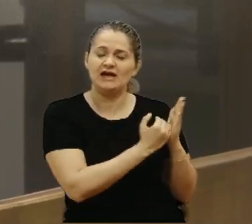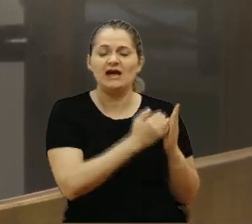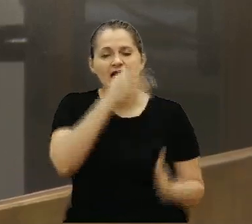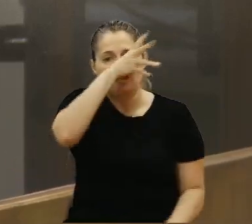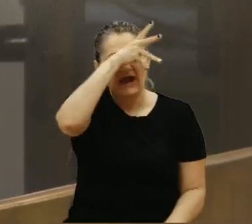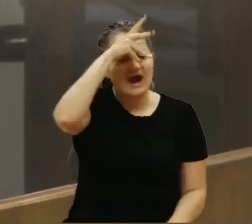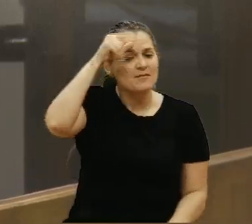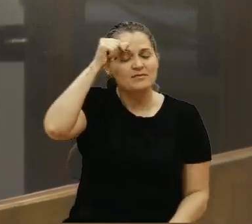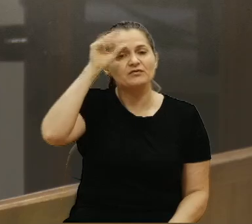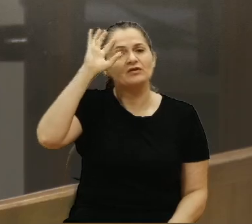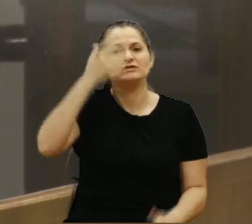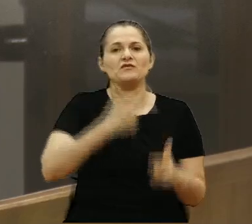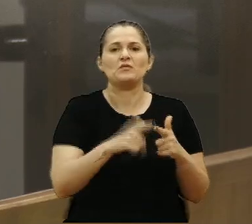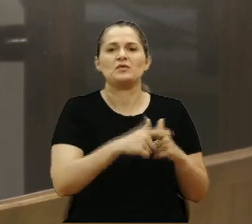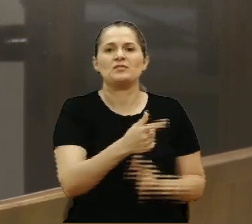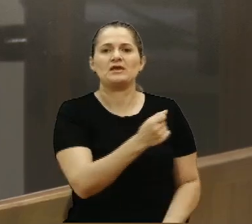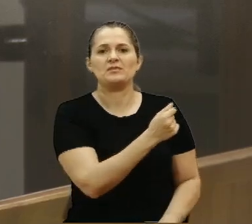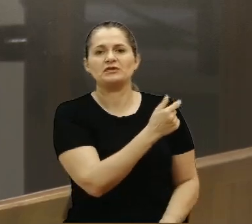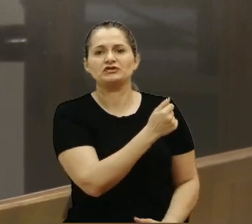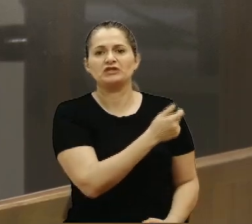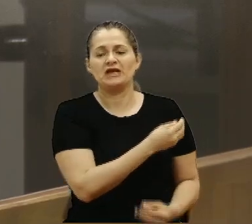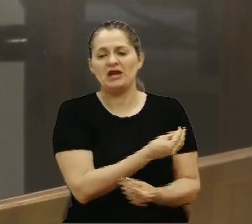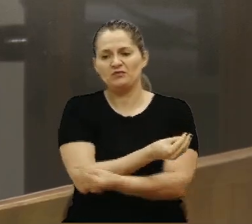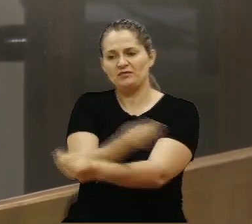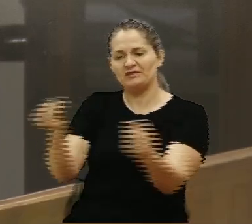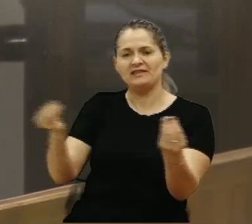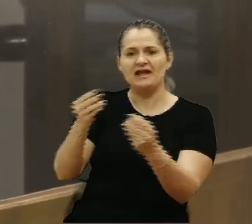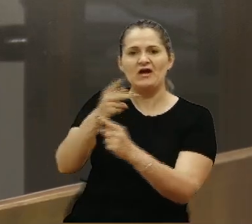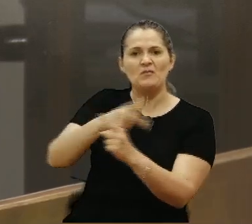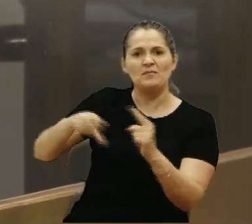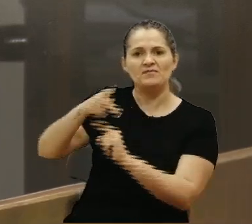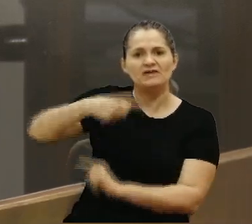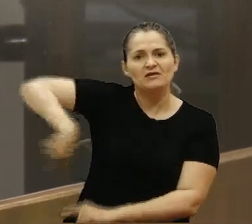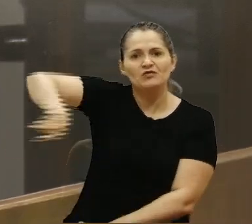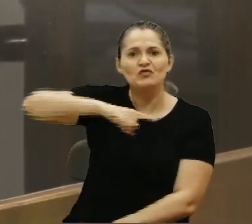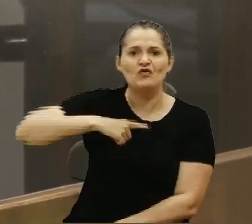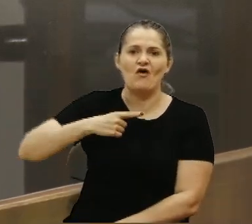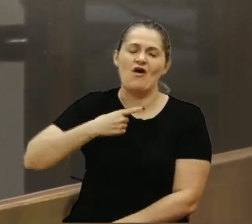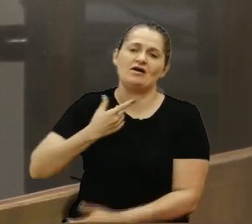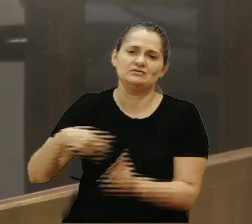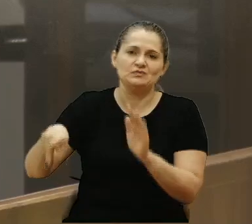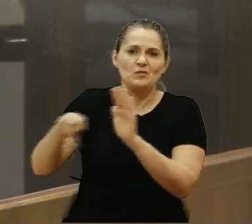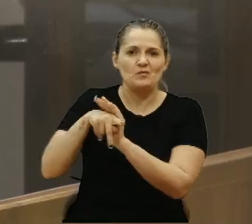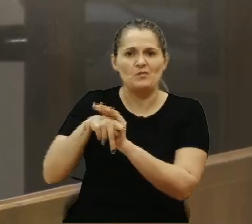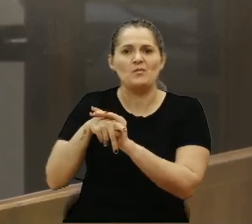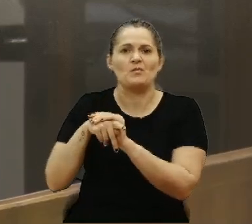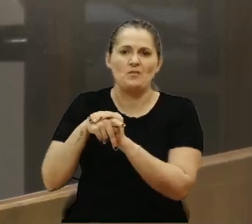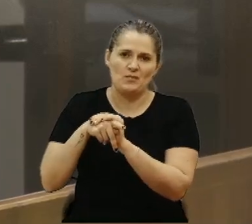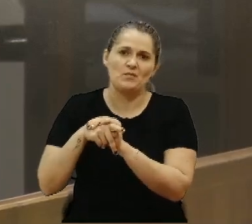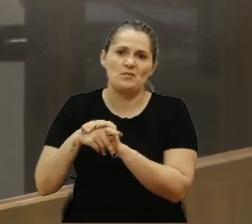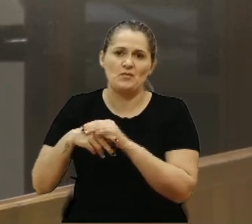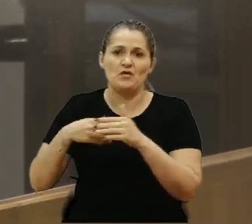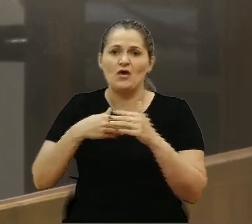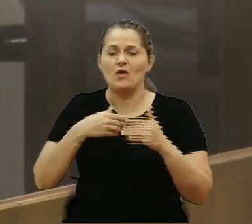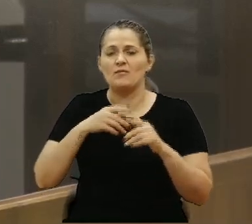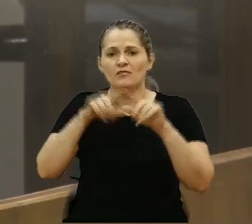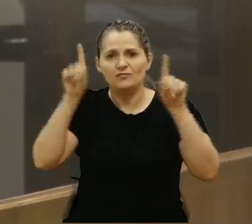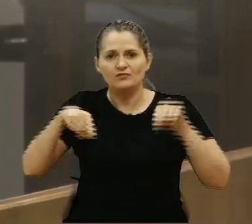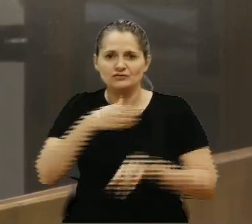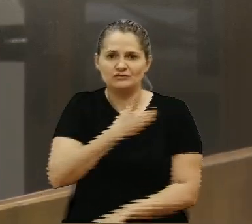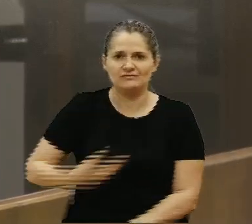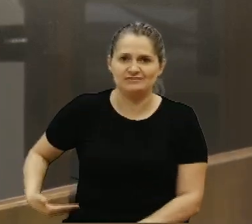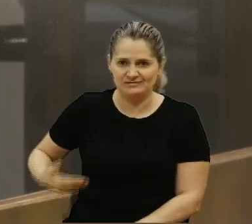passando para nós o problema da Previdência. Agora, nós queremos começar a equilibrar o nosso salário para poder cumprir com as